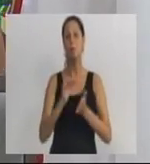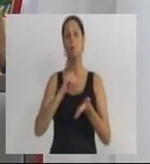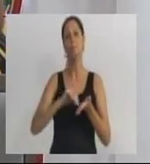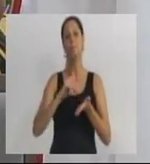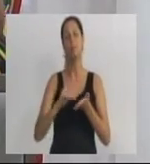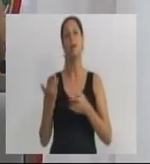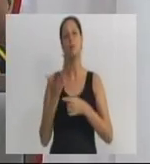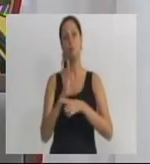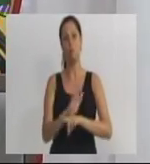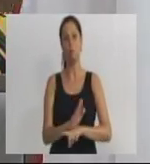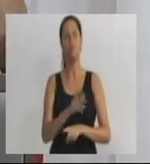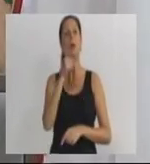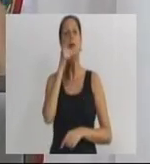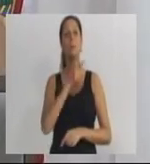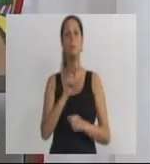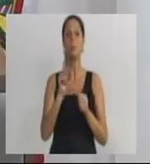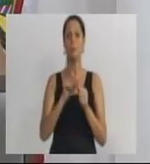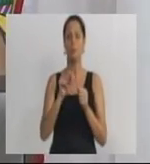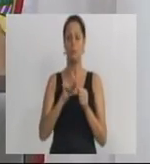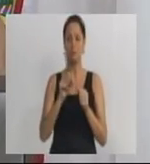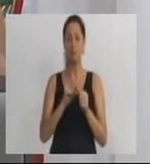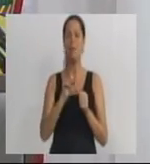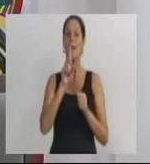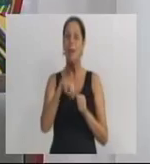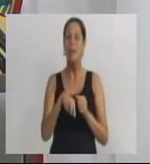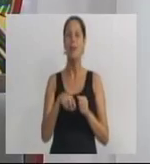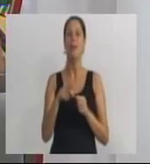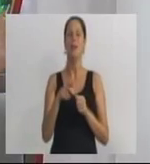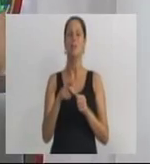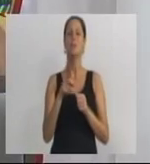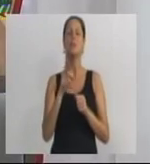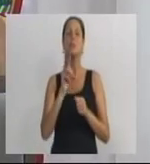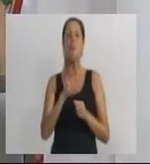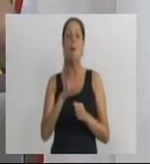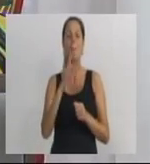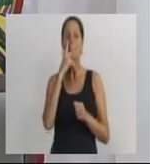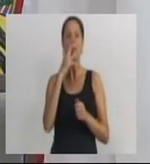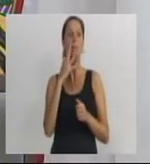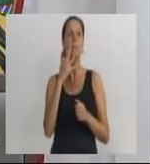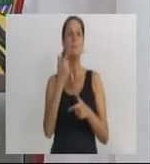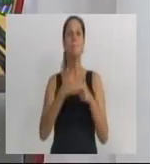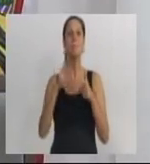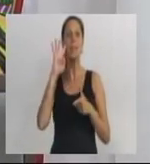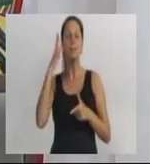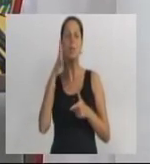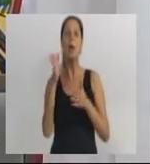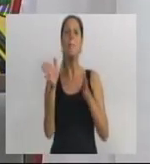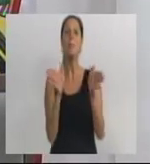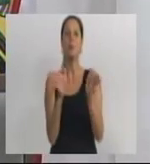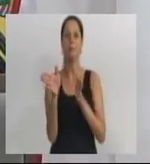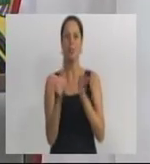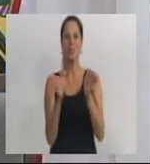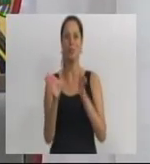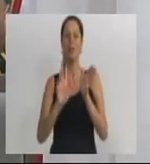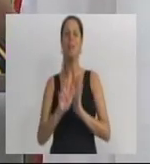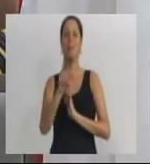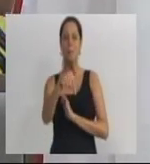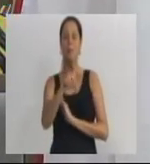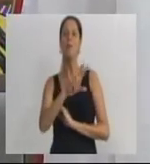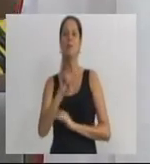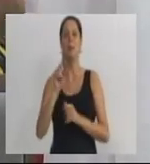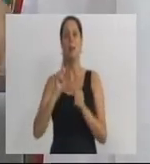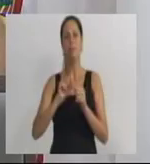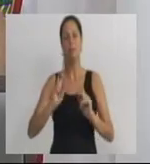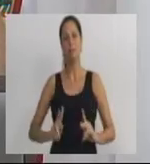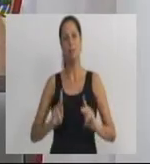solução provisória, até fazer a ponte, o Adriano Pereira. Mas essa solução aí é a solução mais eficaz para o momento. Porque